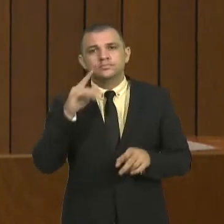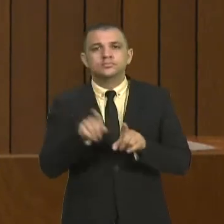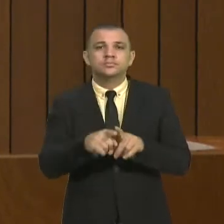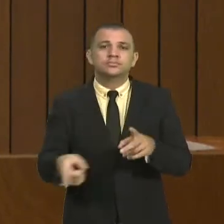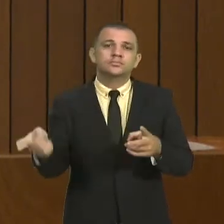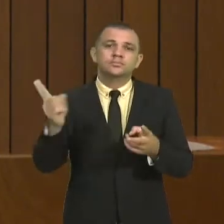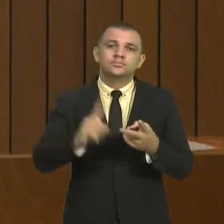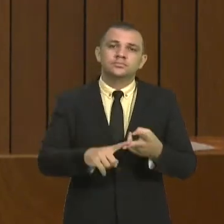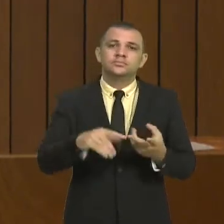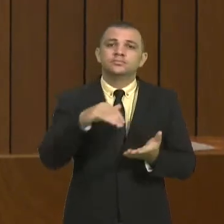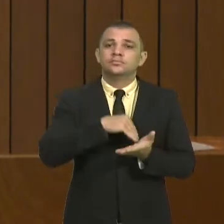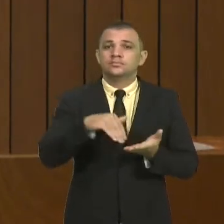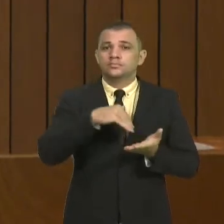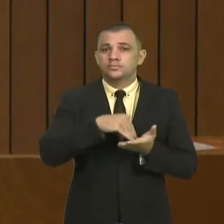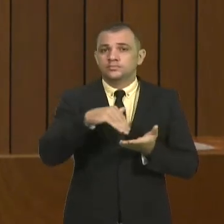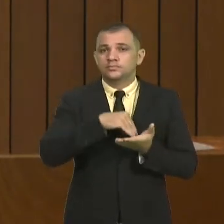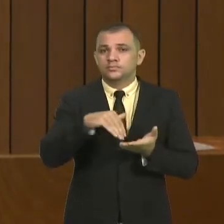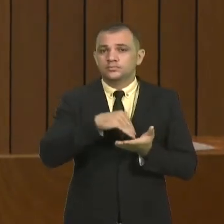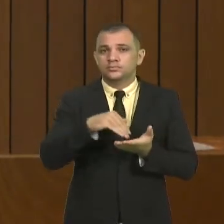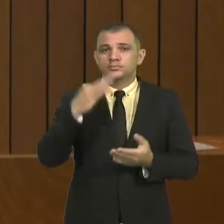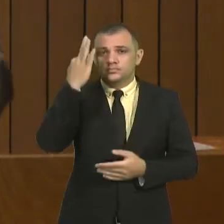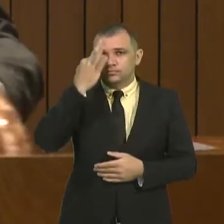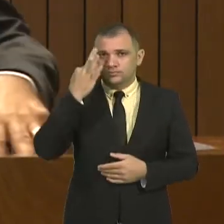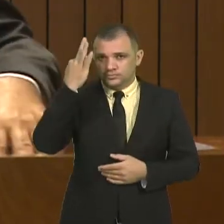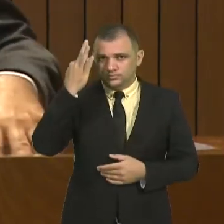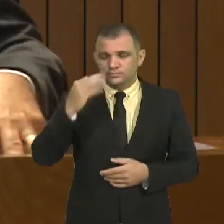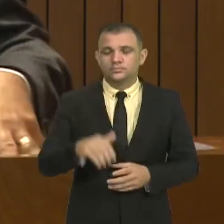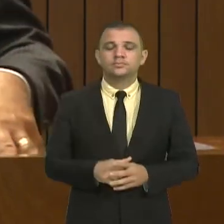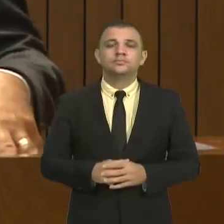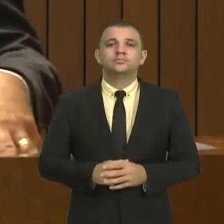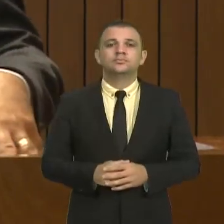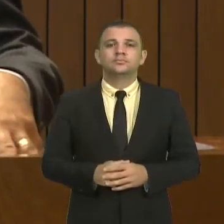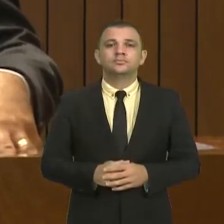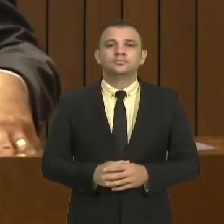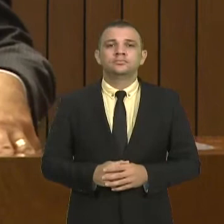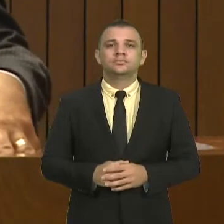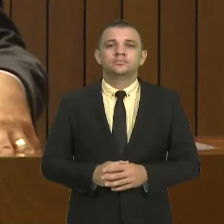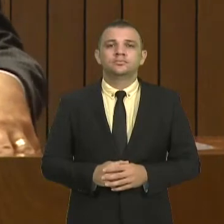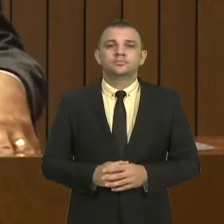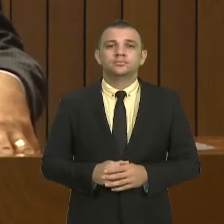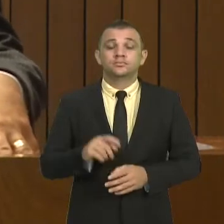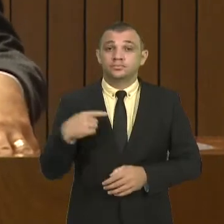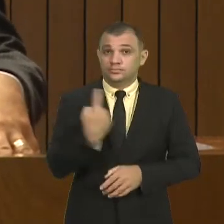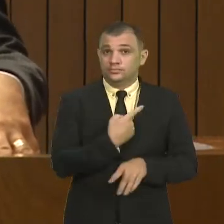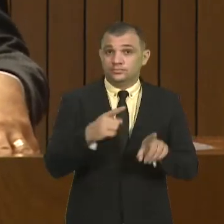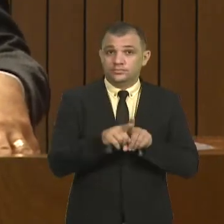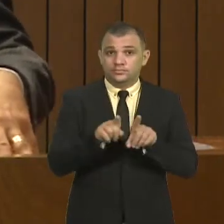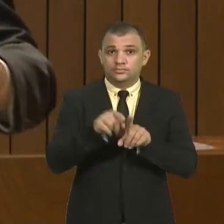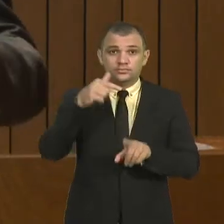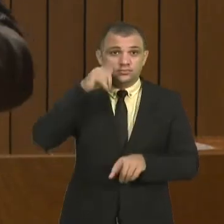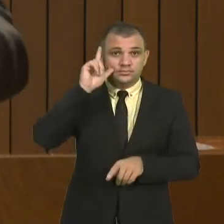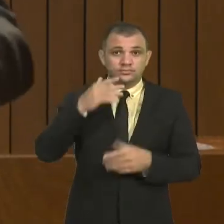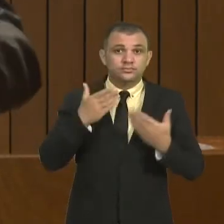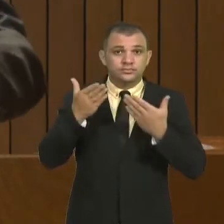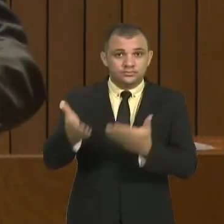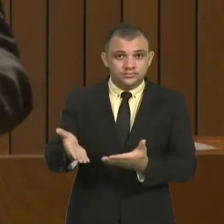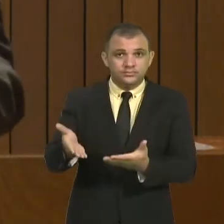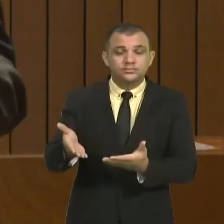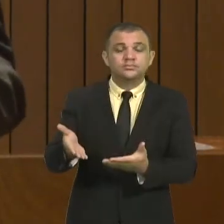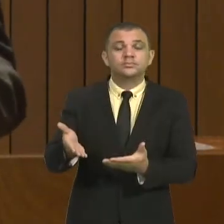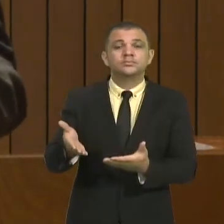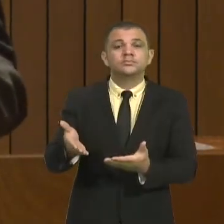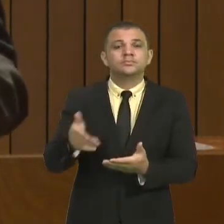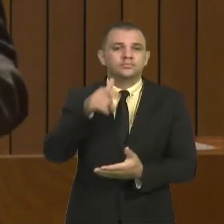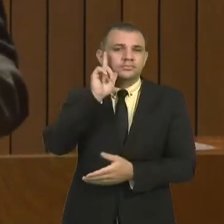senhor secretário Felipe Camarão. Também estivemos na secretaria ontem mesmo, logo após